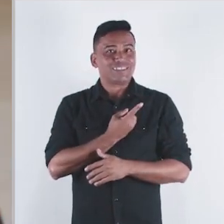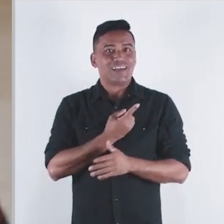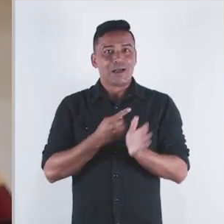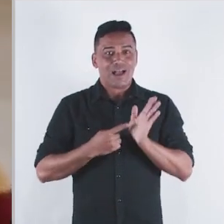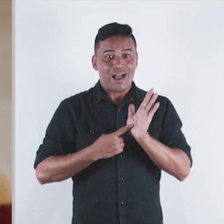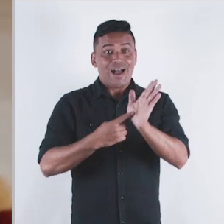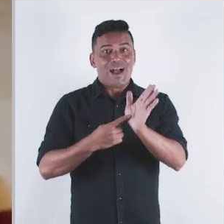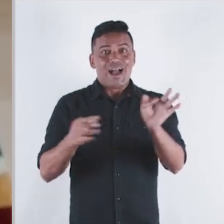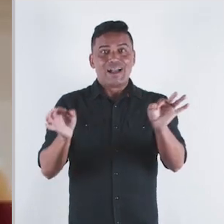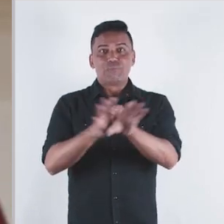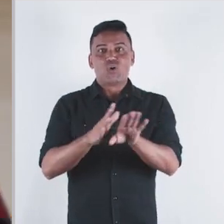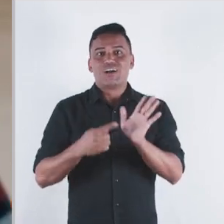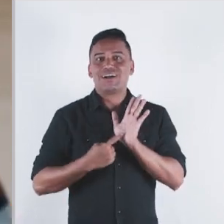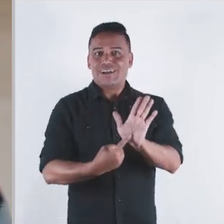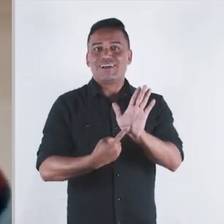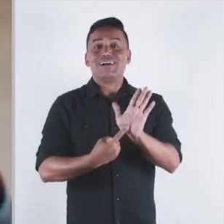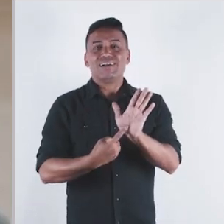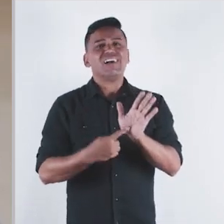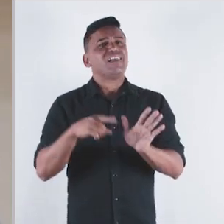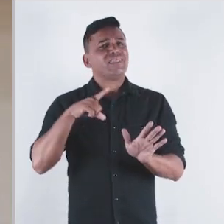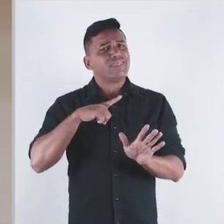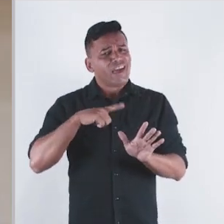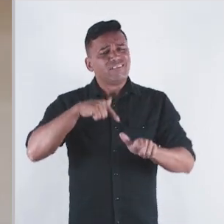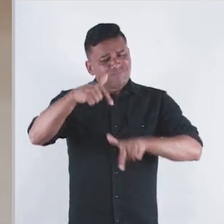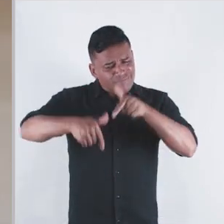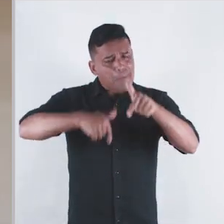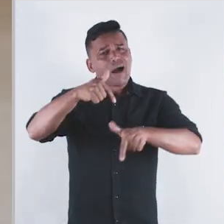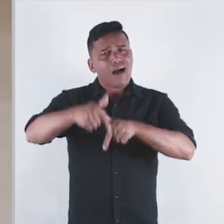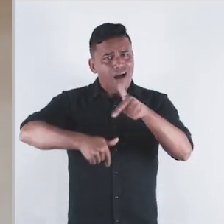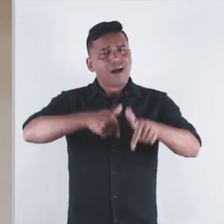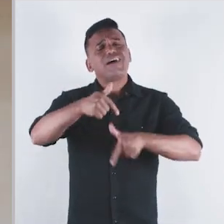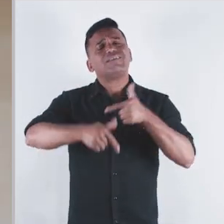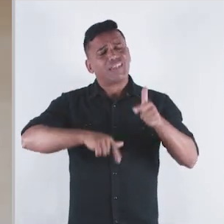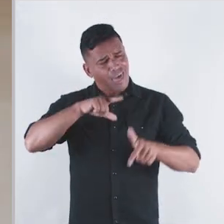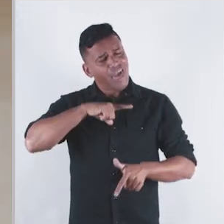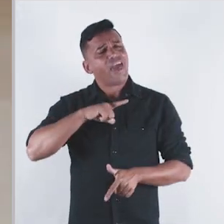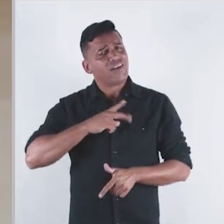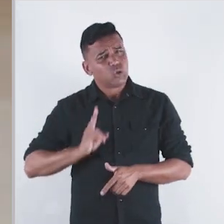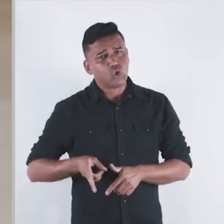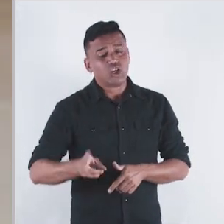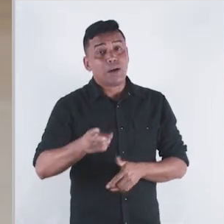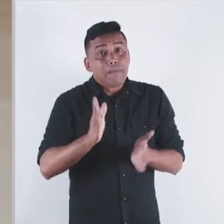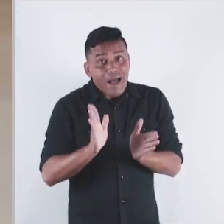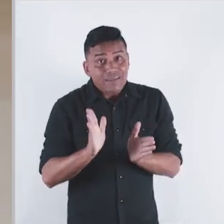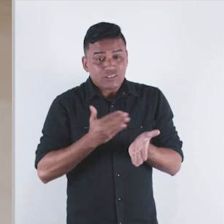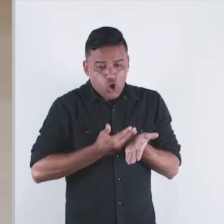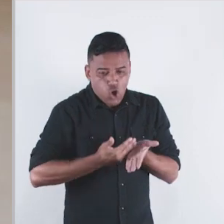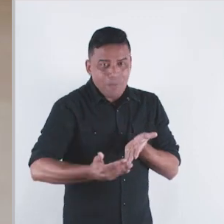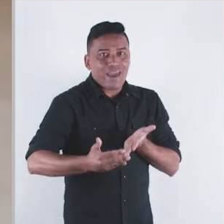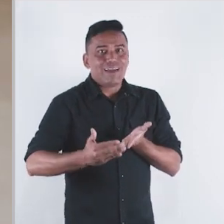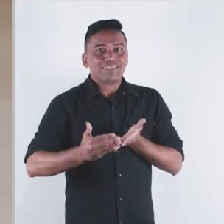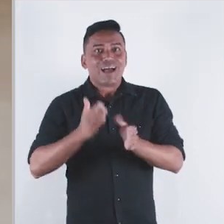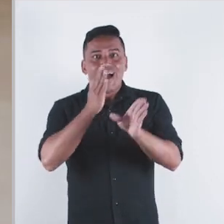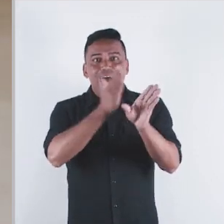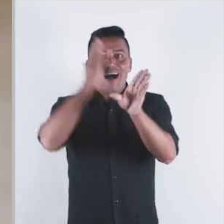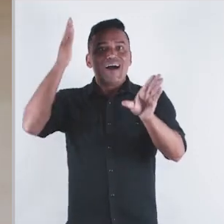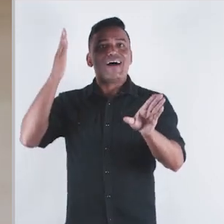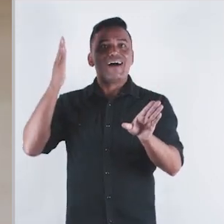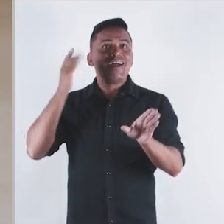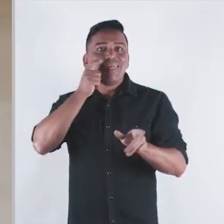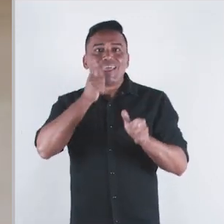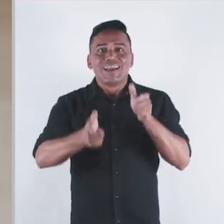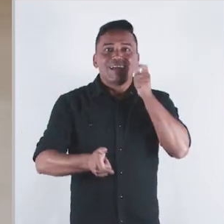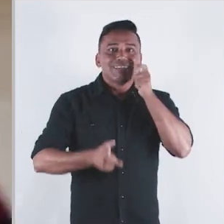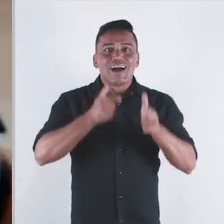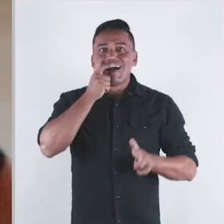que, enfim, ainda tem muita coisa para ser feita, mas é a partir daí que a gente começa a descobrir algumas coisas